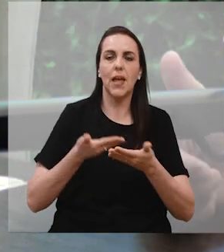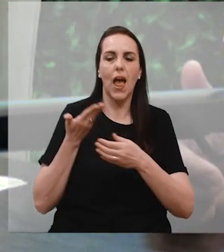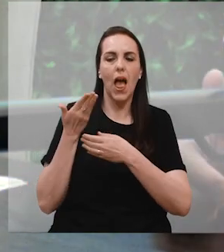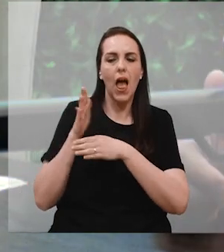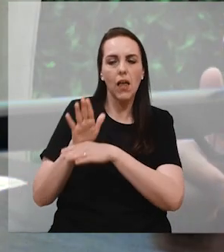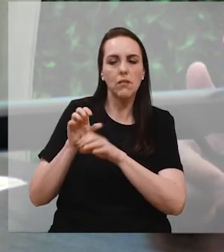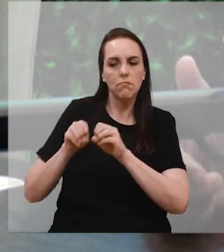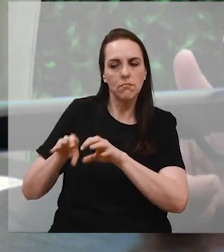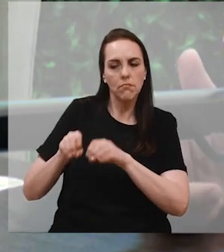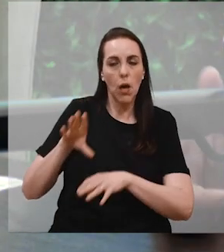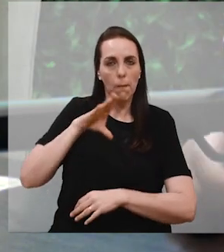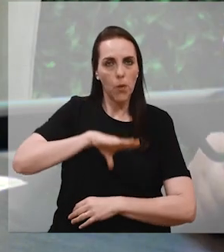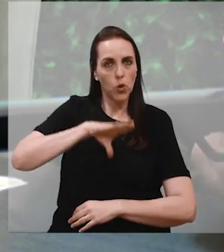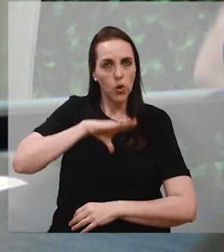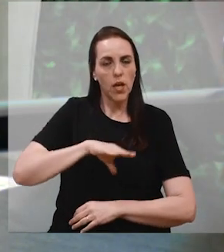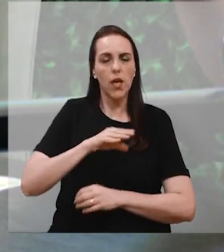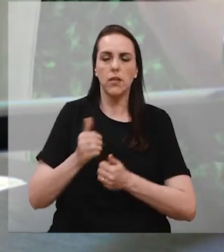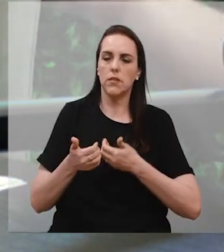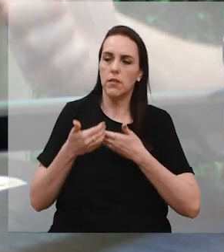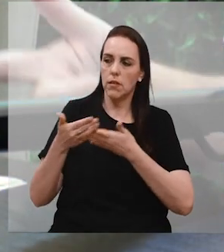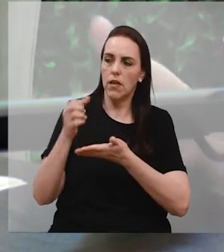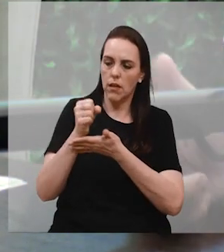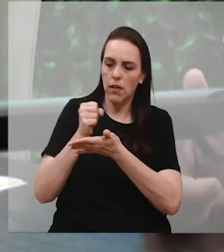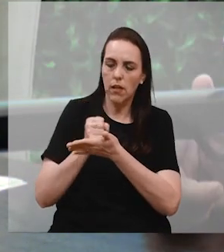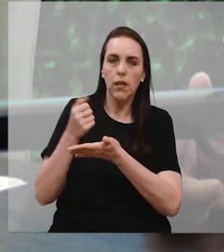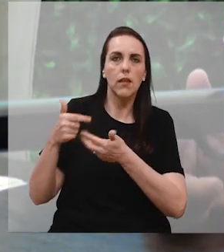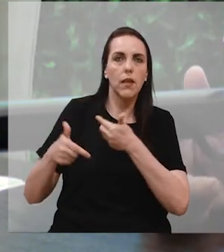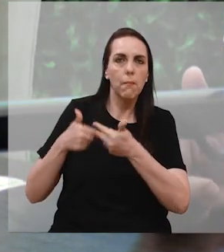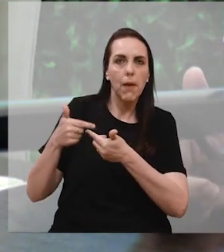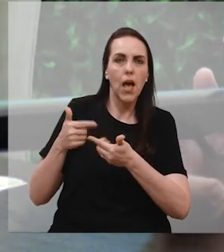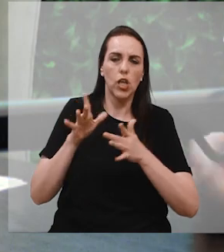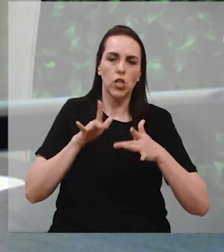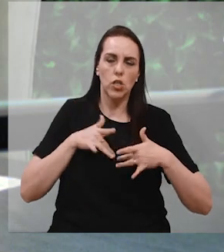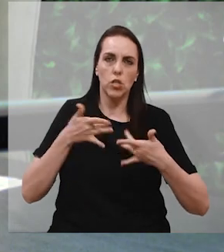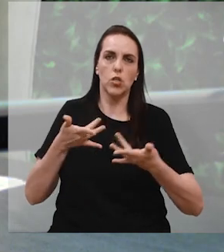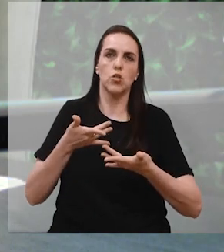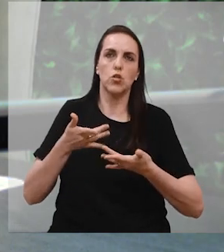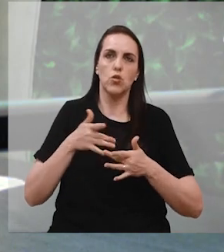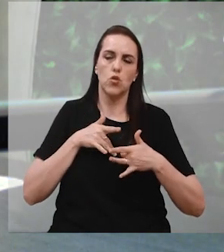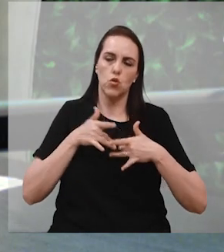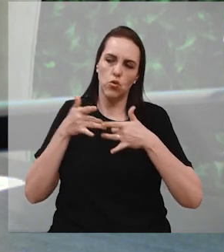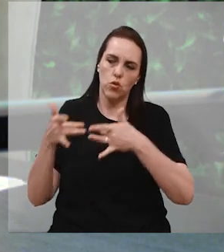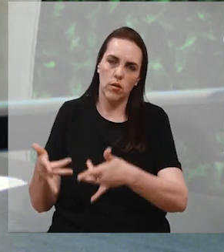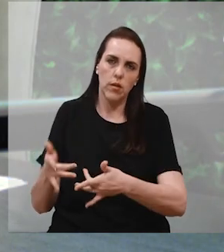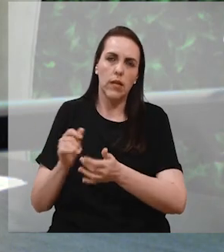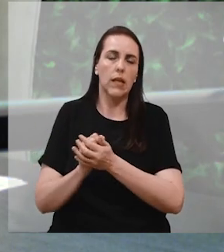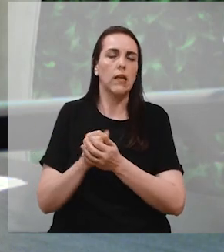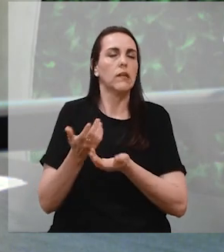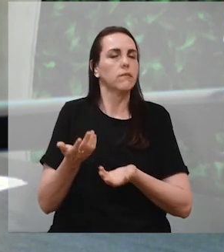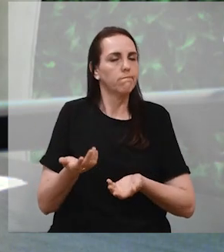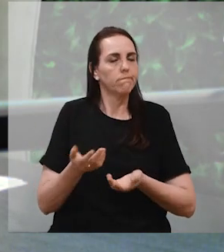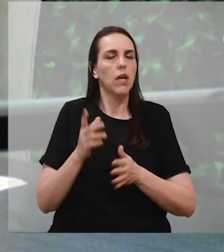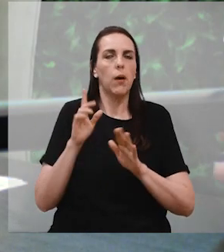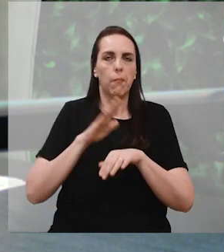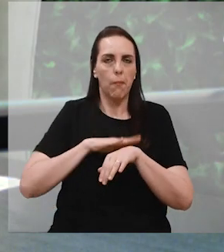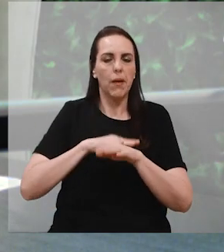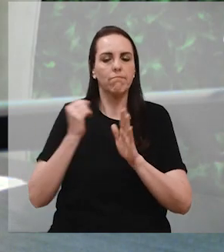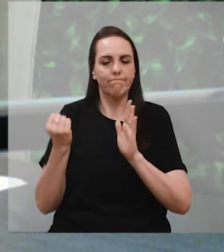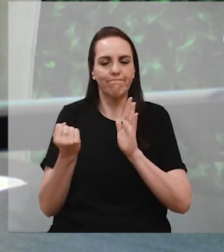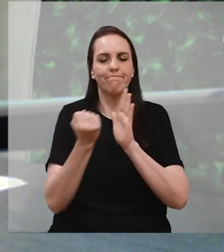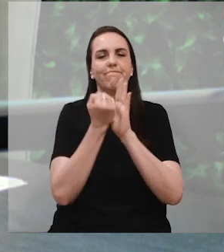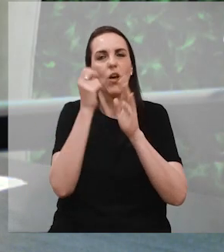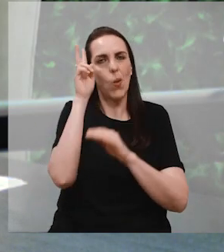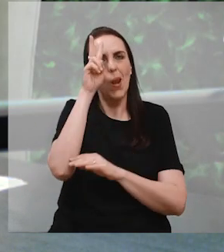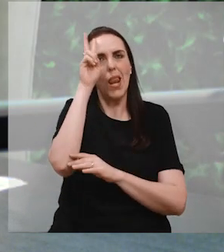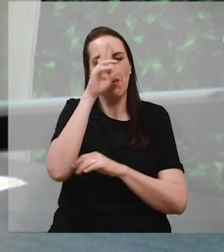serviços para aula de português, para encaminhamento de emprego, de solidariedade. Então, são alguns momentos que ficam marcados.